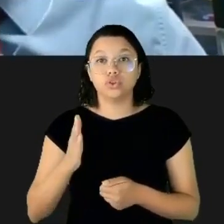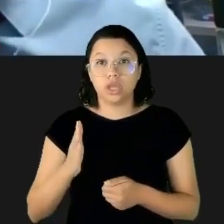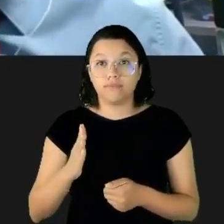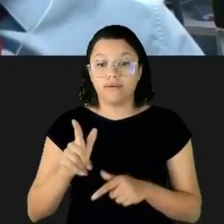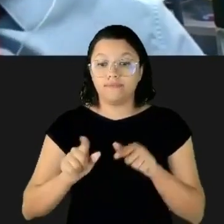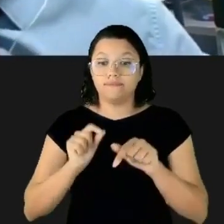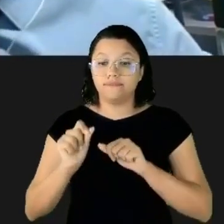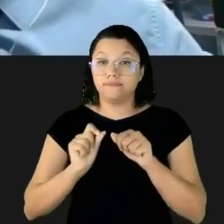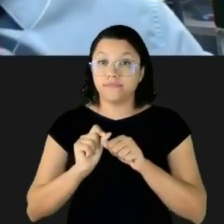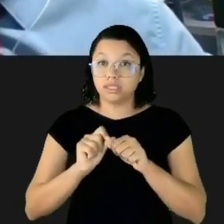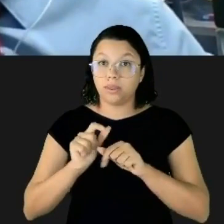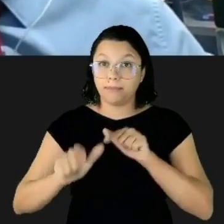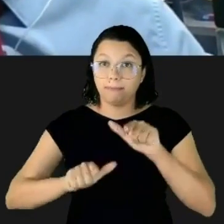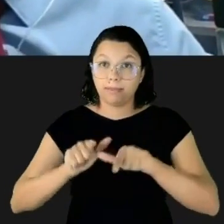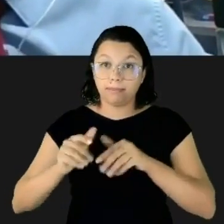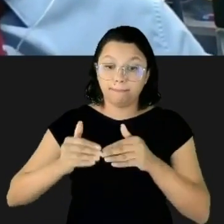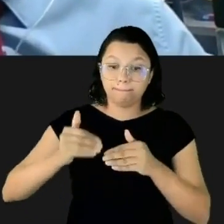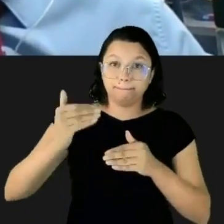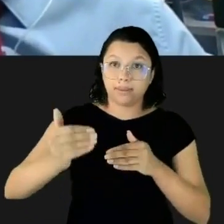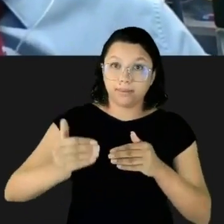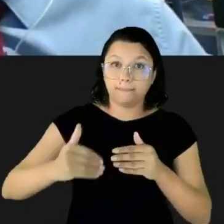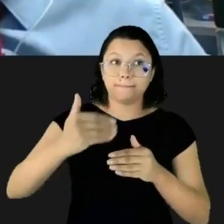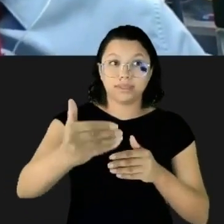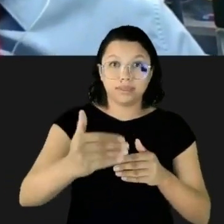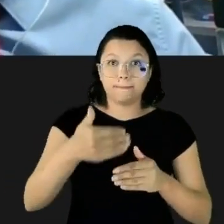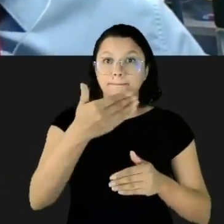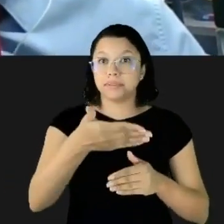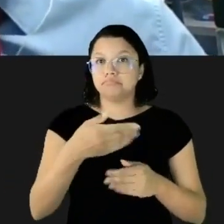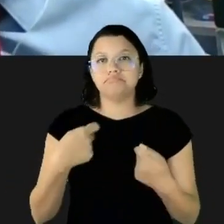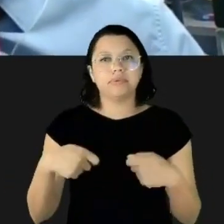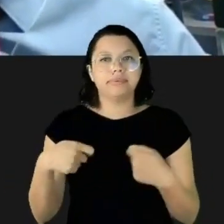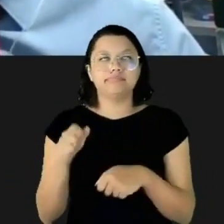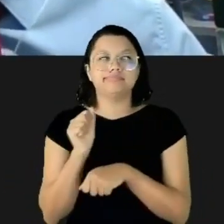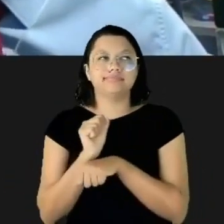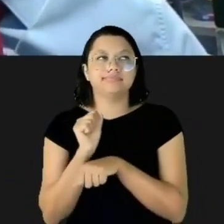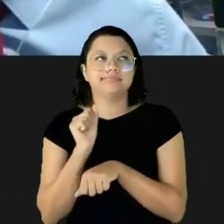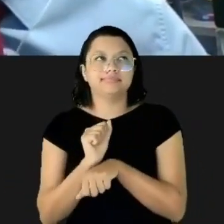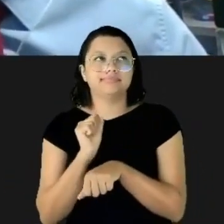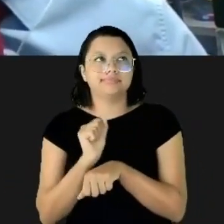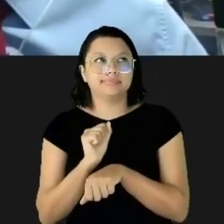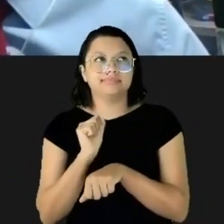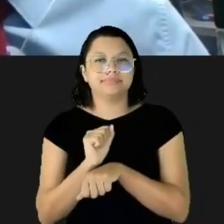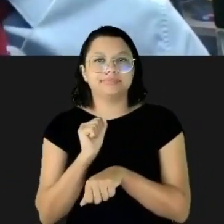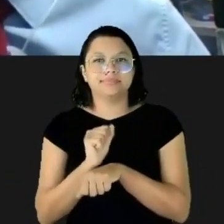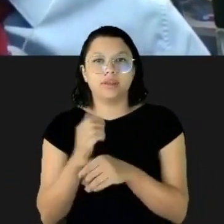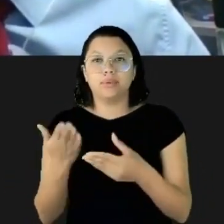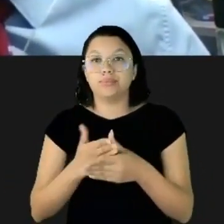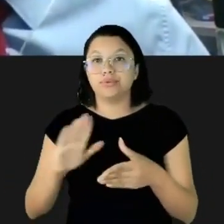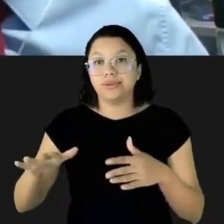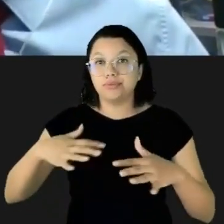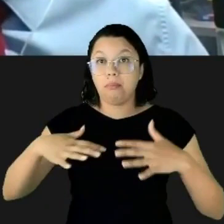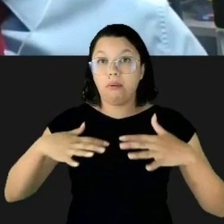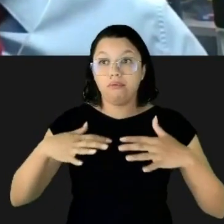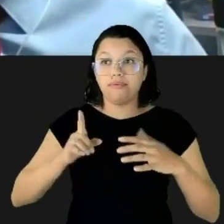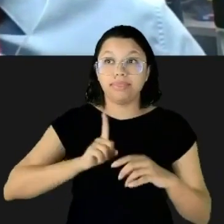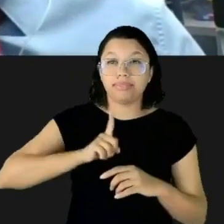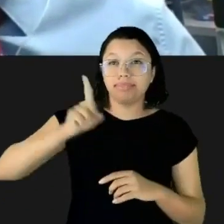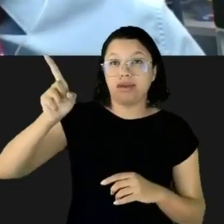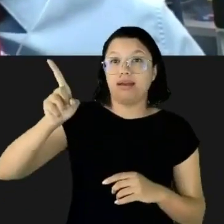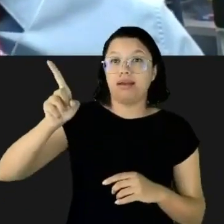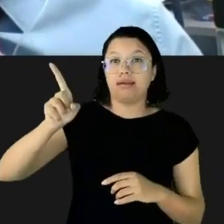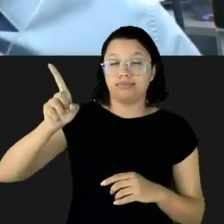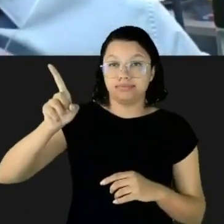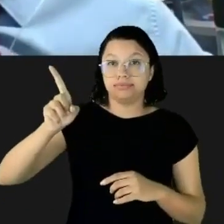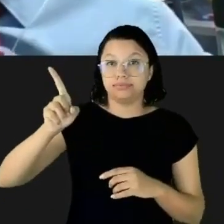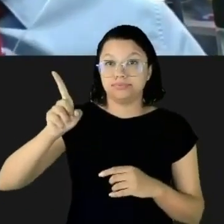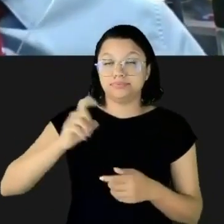adiante de que não precisa esperar o processo ser movimentado